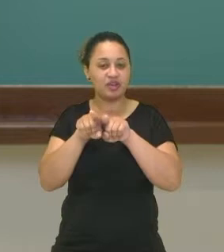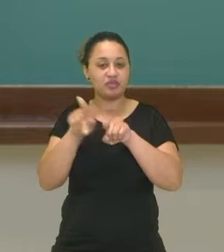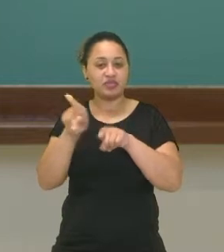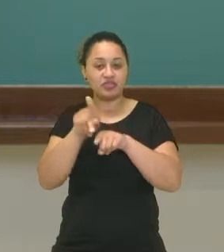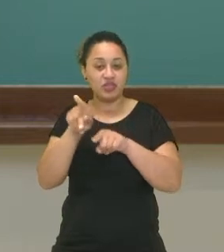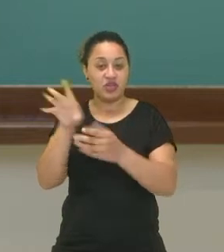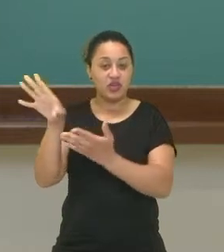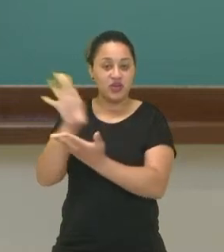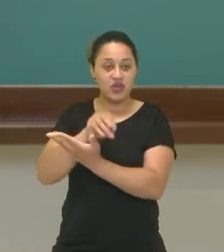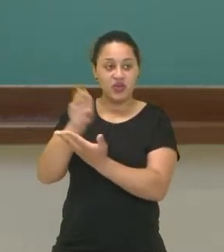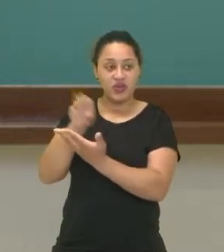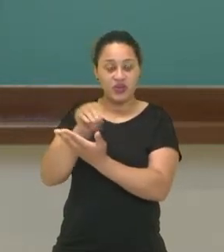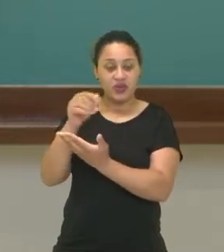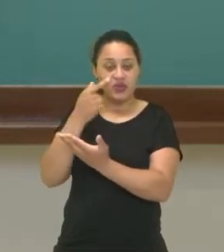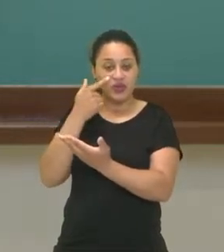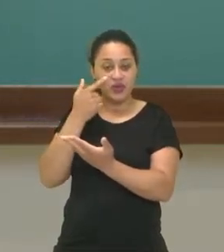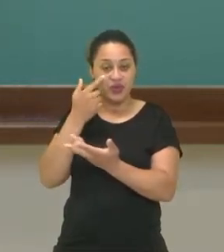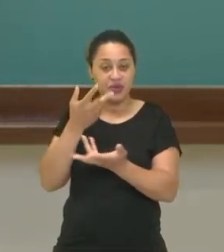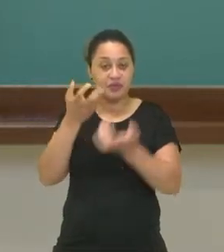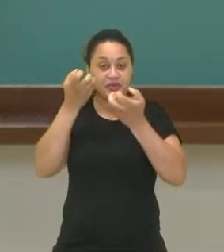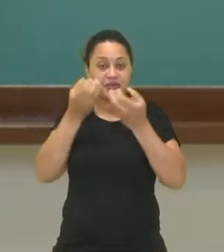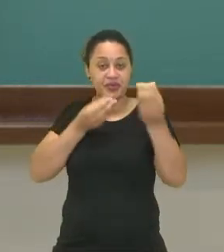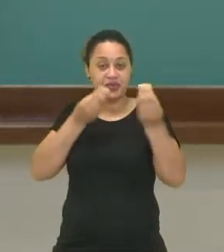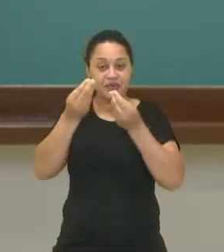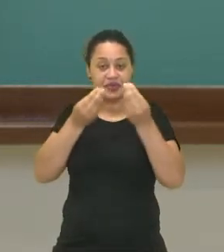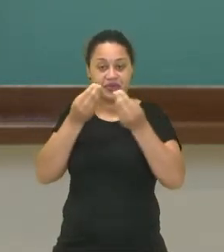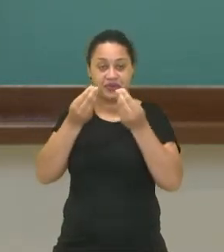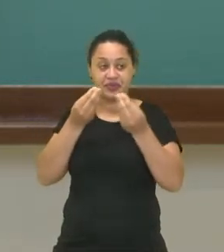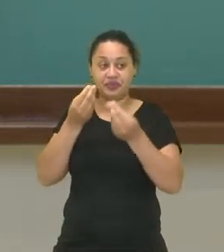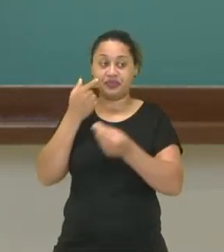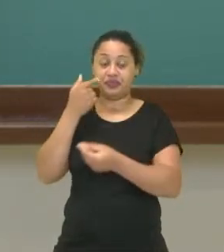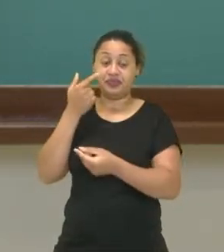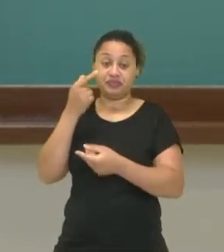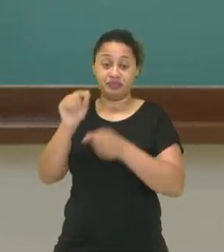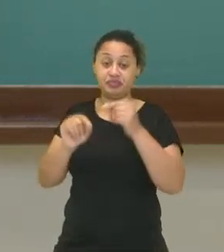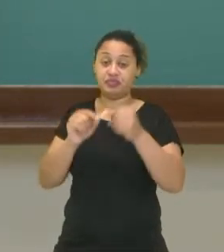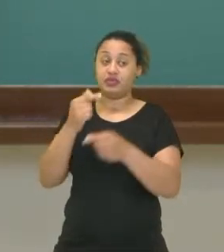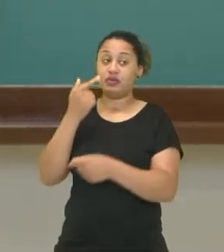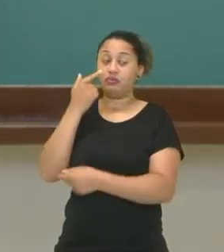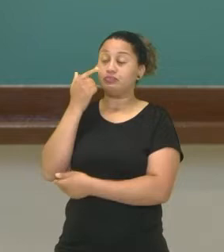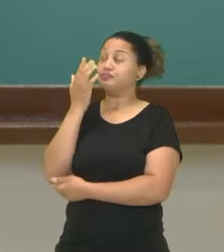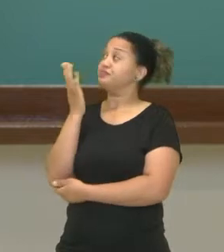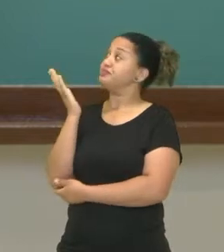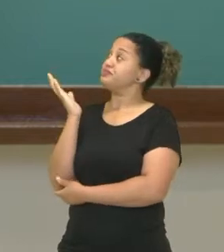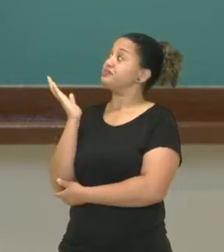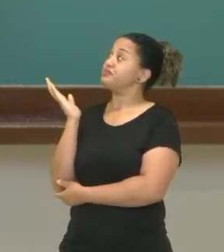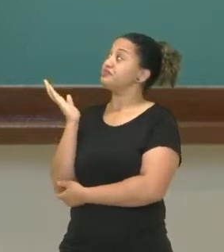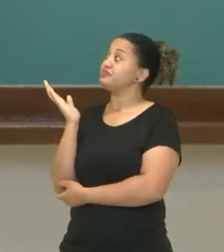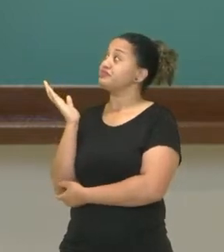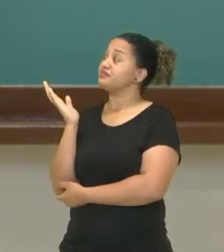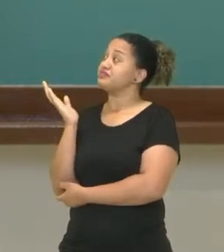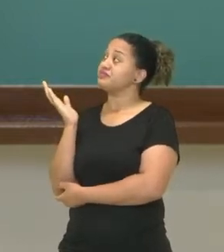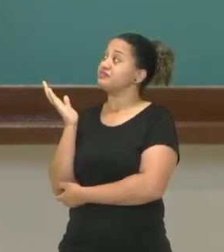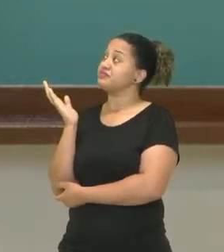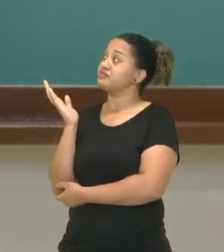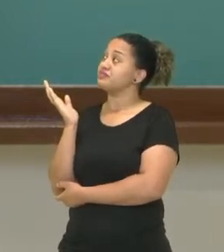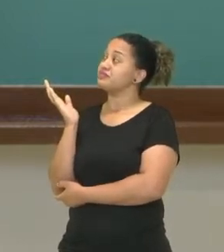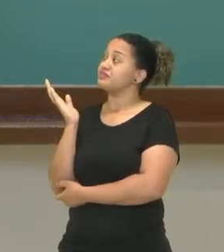coloca lá em cima da sua nuca, queixo no peito.